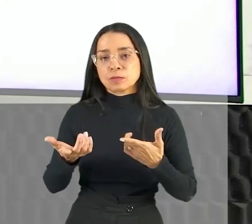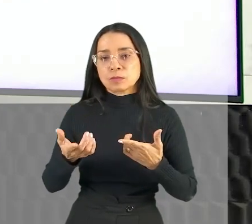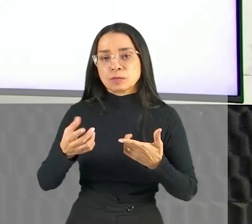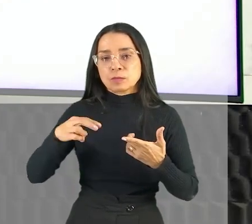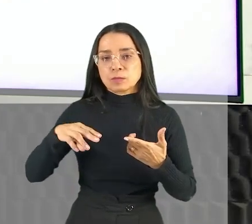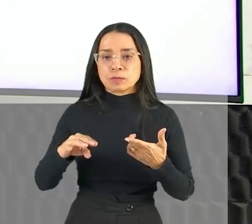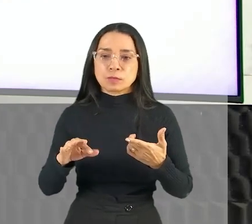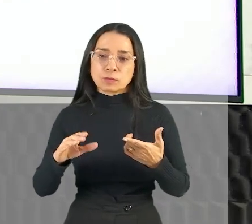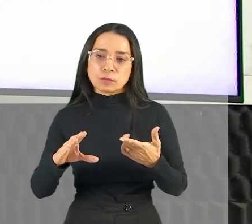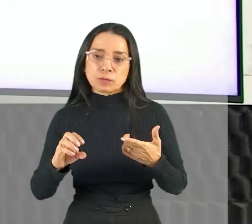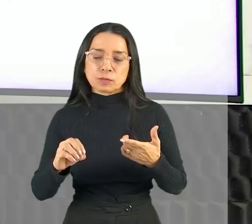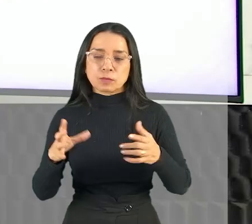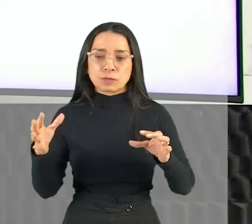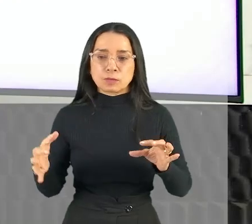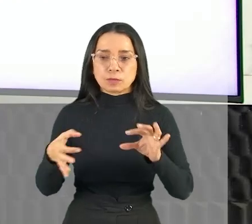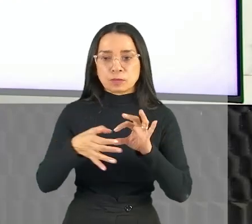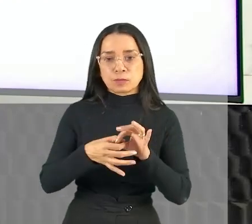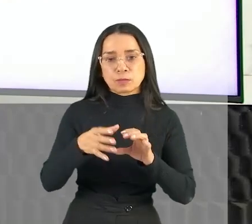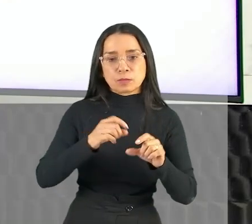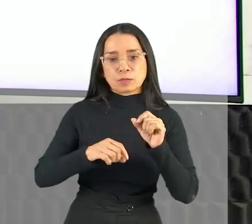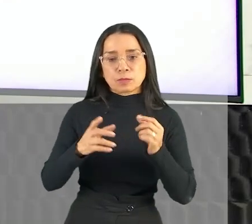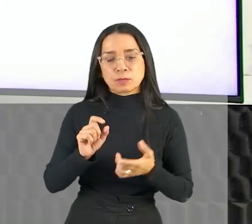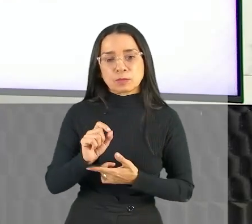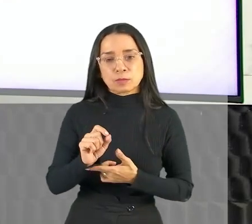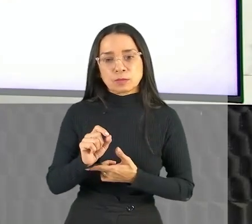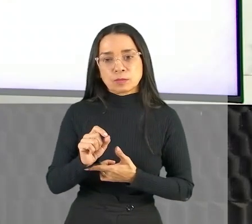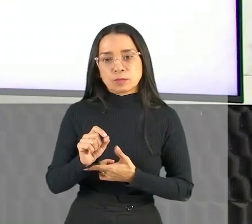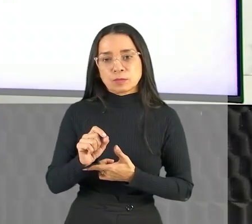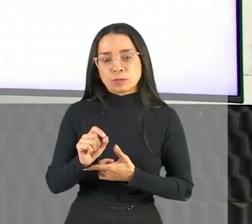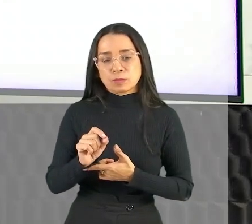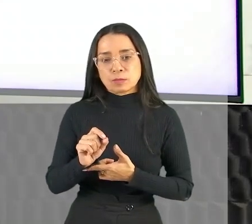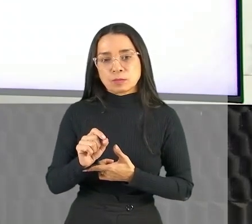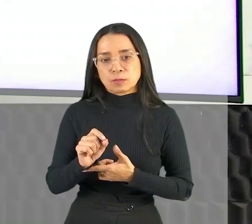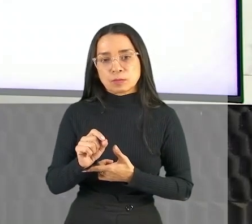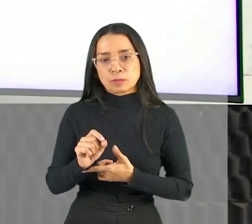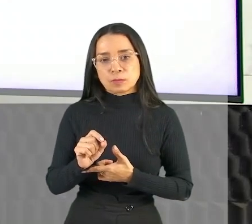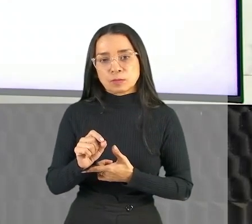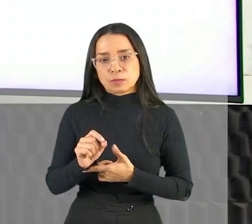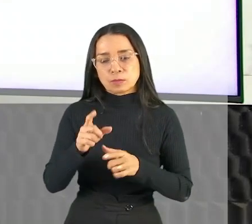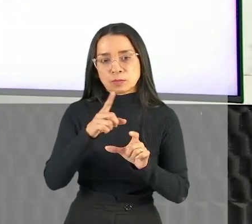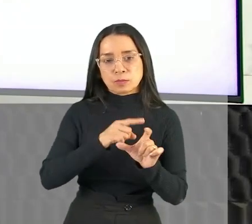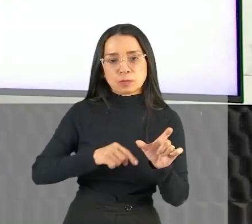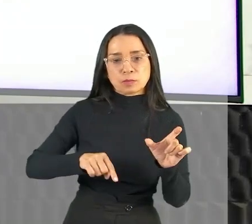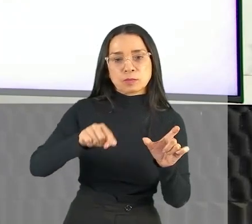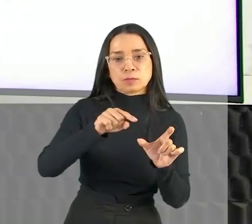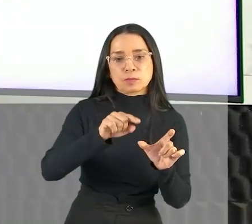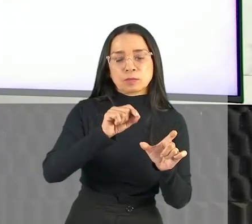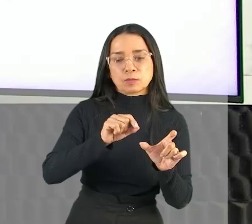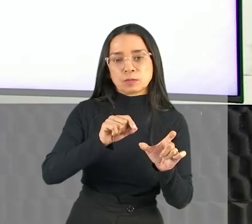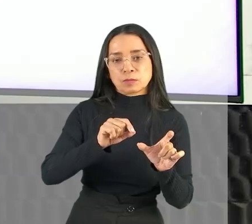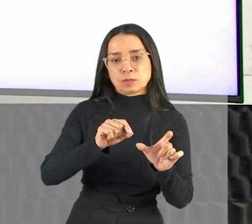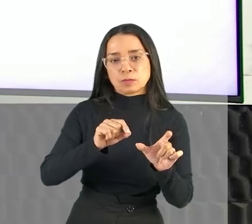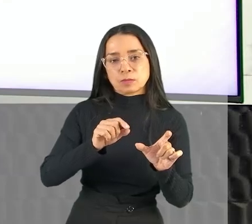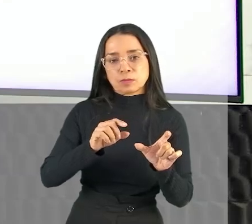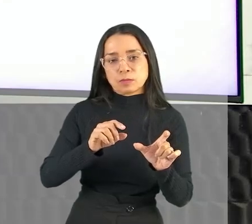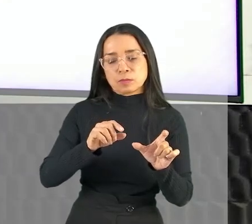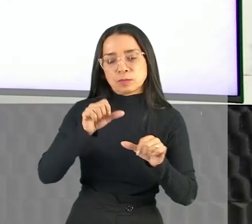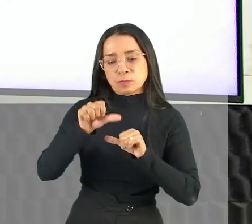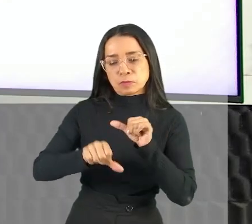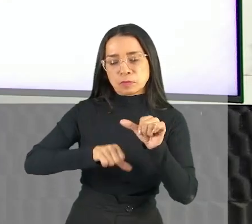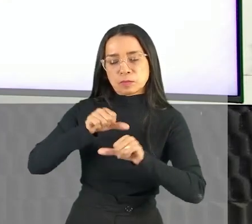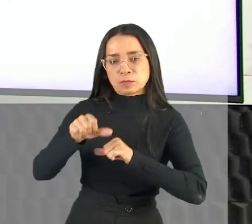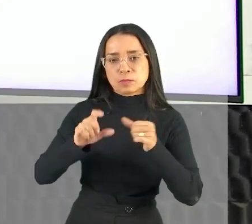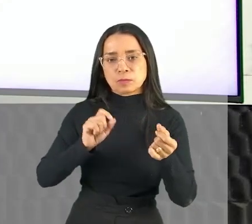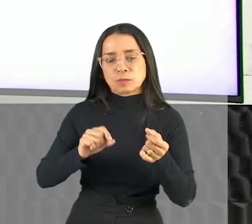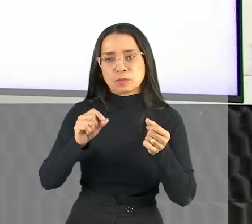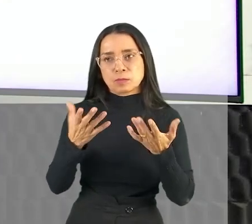associado a combustíveis a gente estava falando do catabolismo, de substância que vira um outro